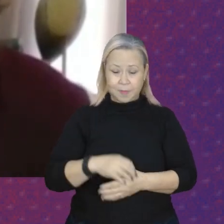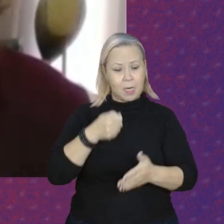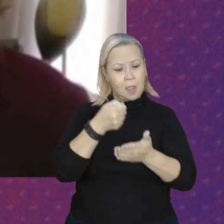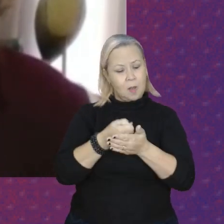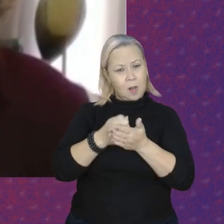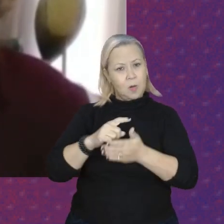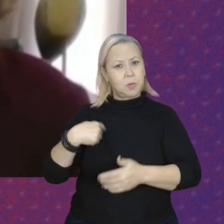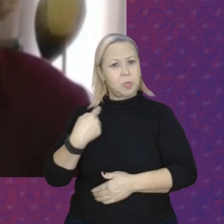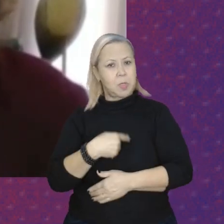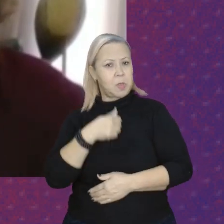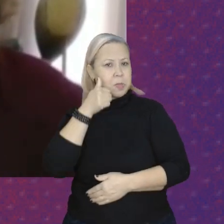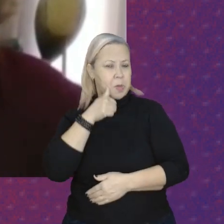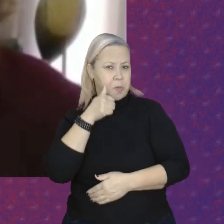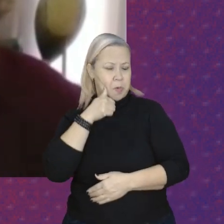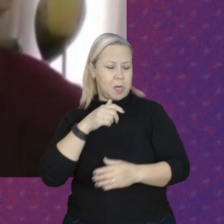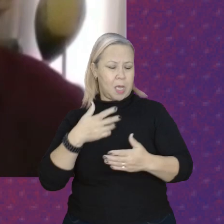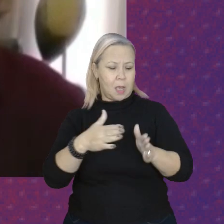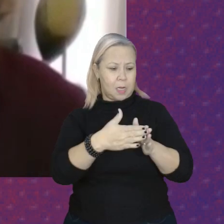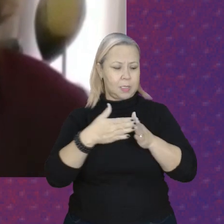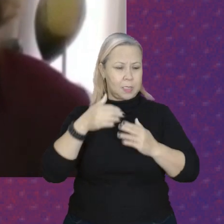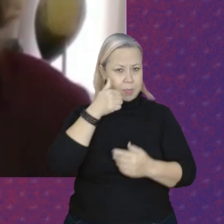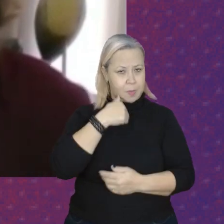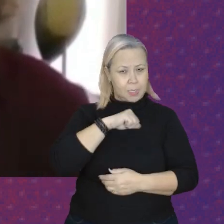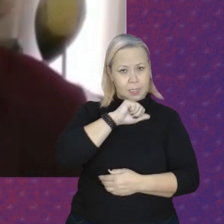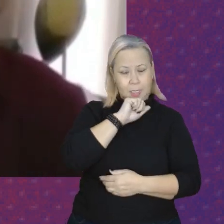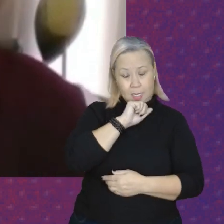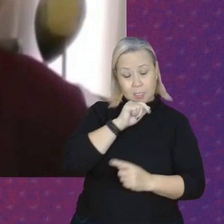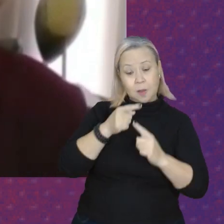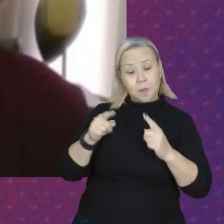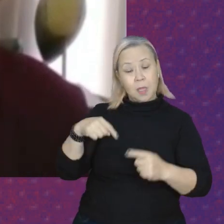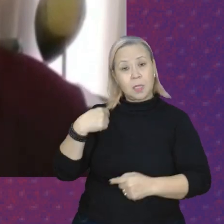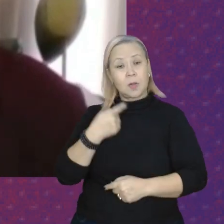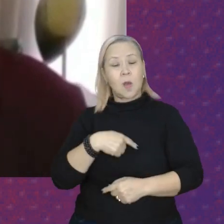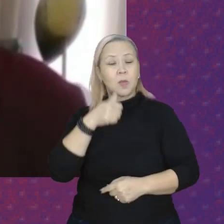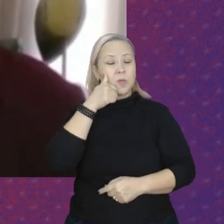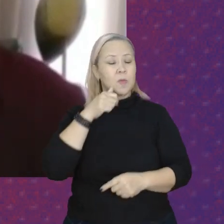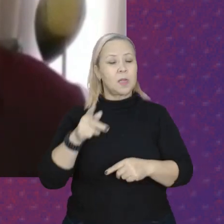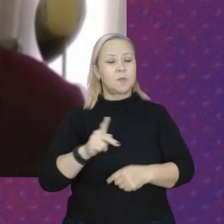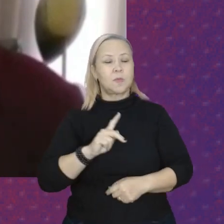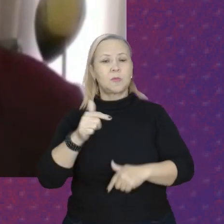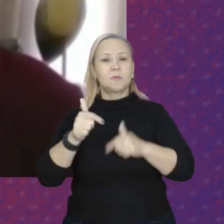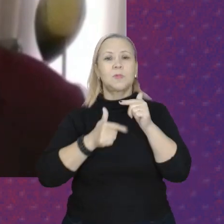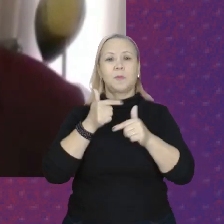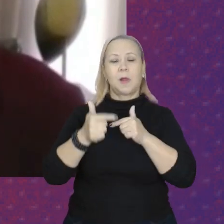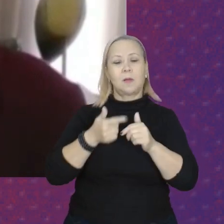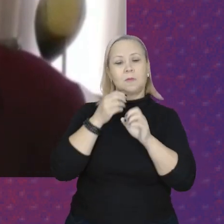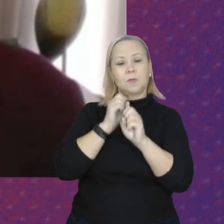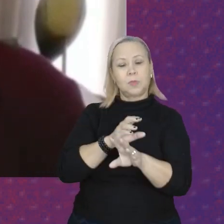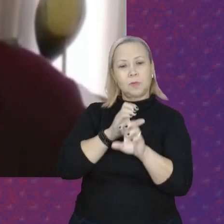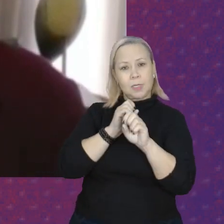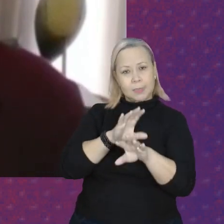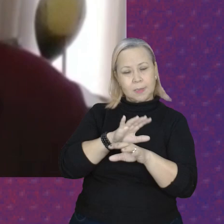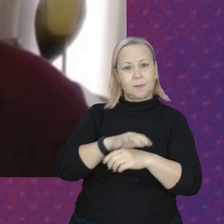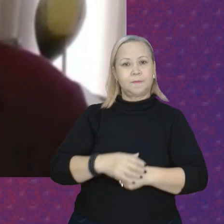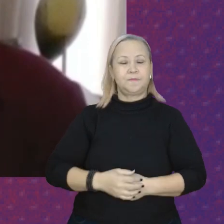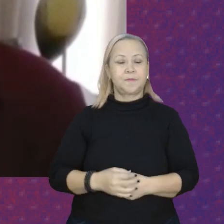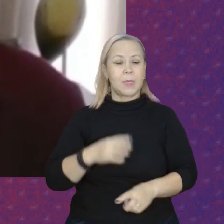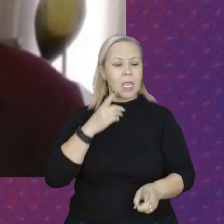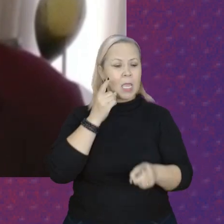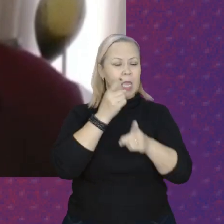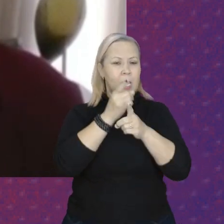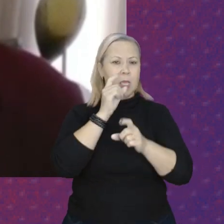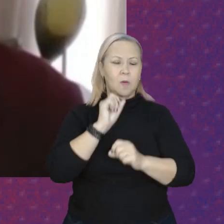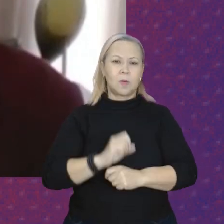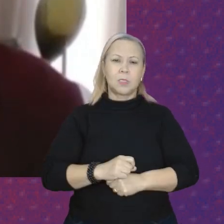licença maternidade. Mas nós também, mulheres, professoras e trabalhadoras em educação, encontramos